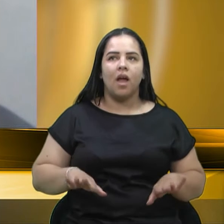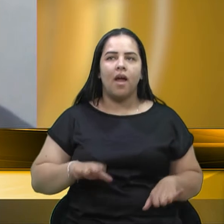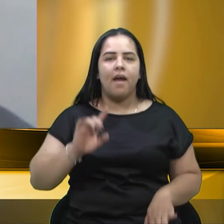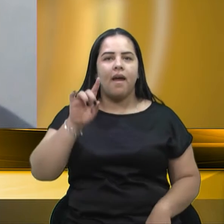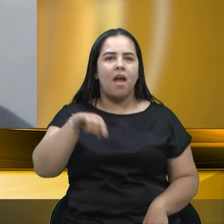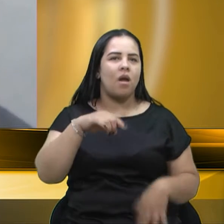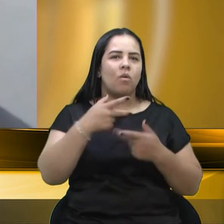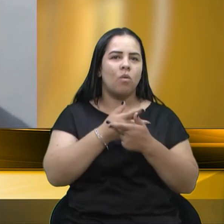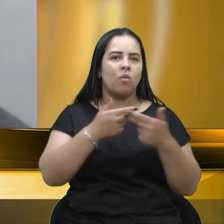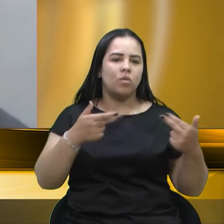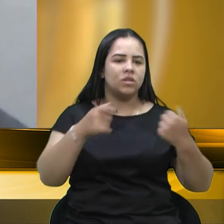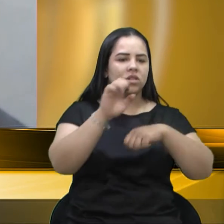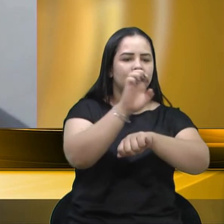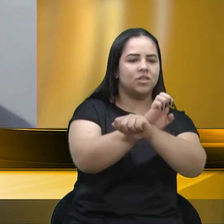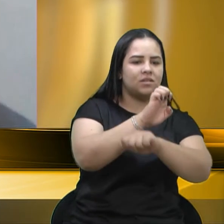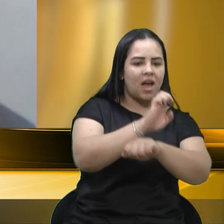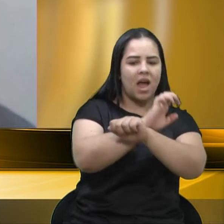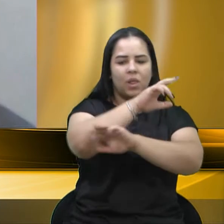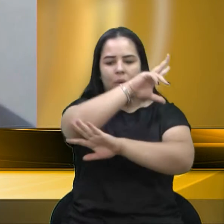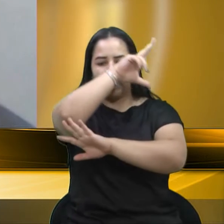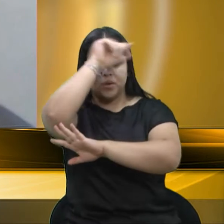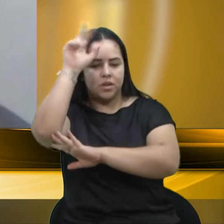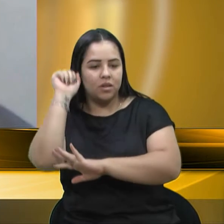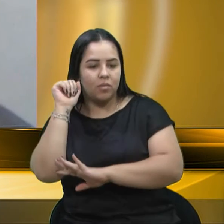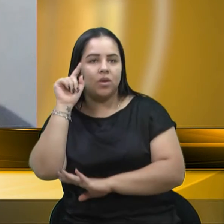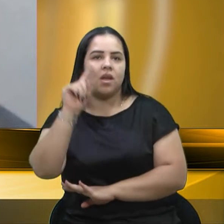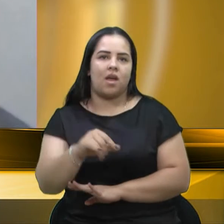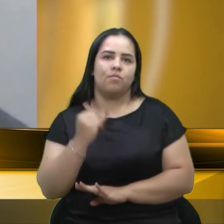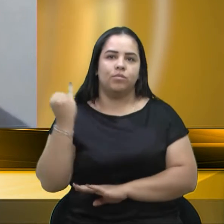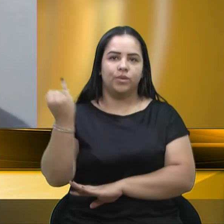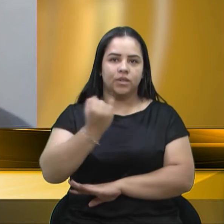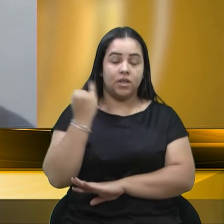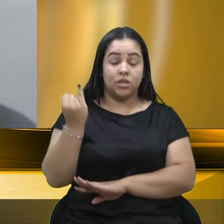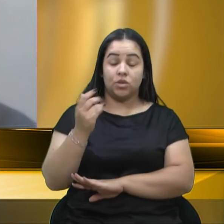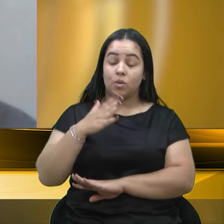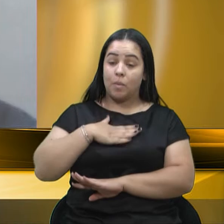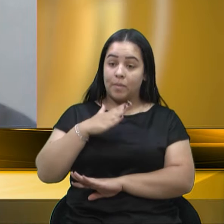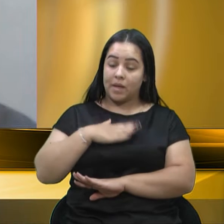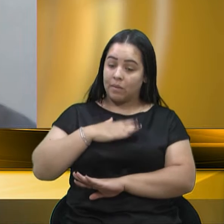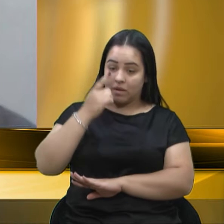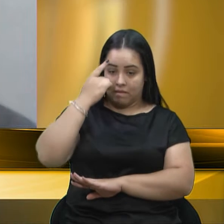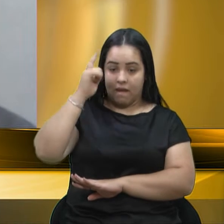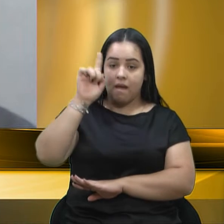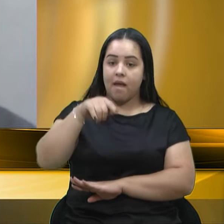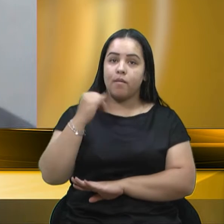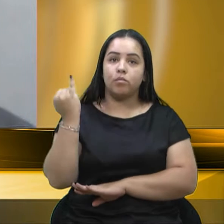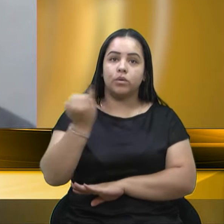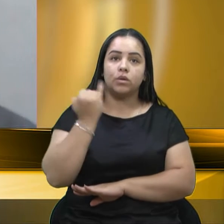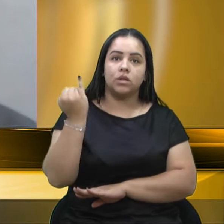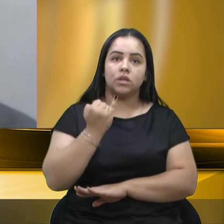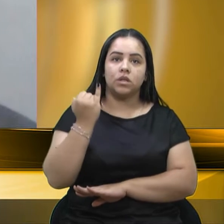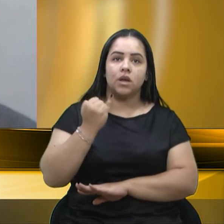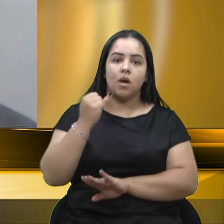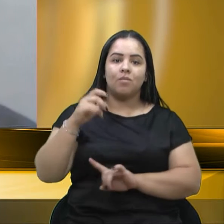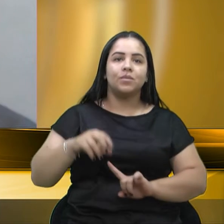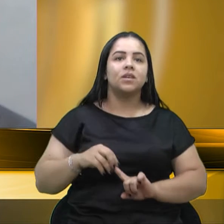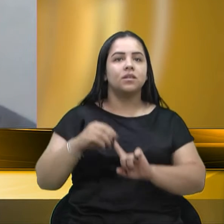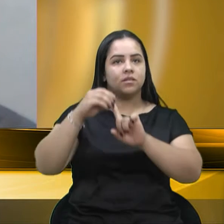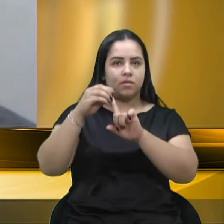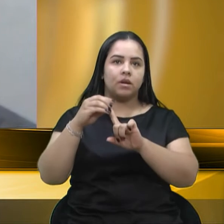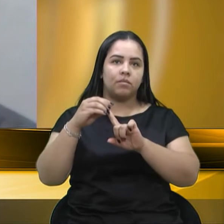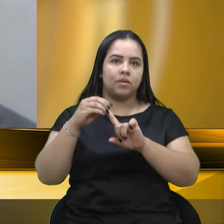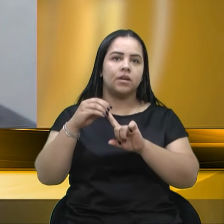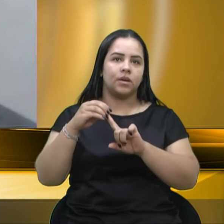de estados, de municípios, importantes, na minha visão, do principal fator